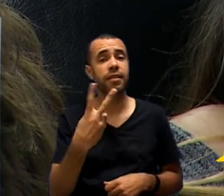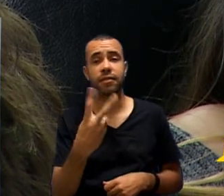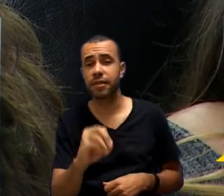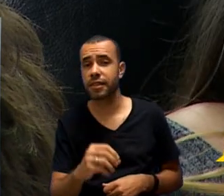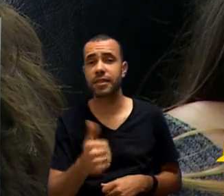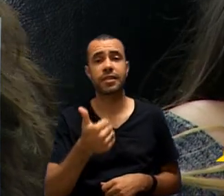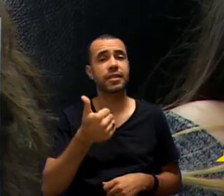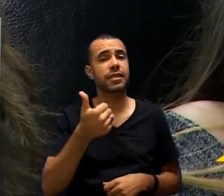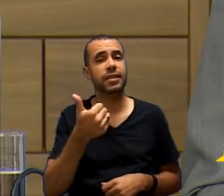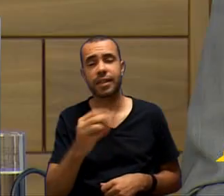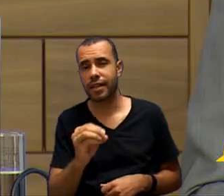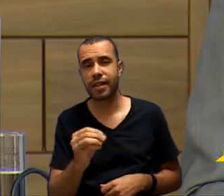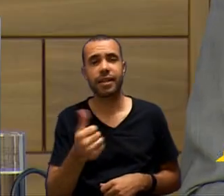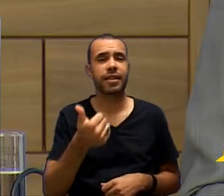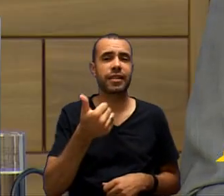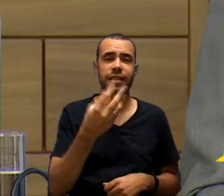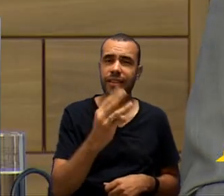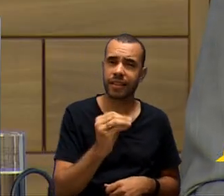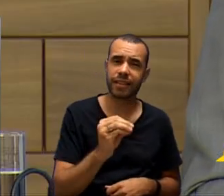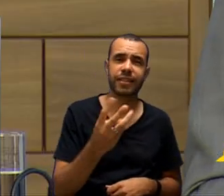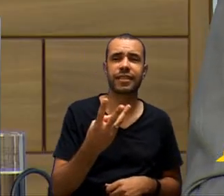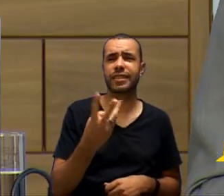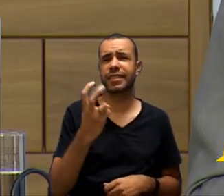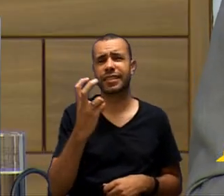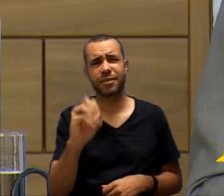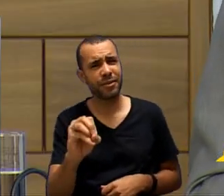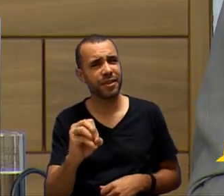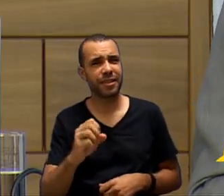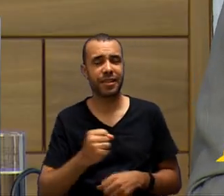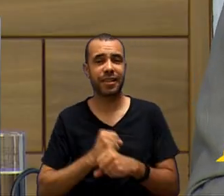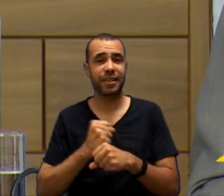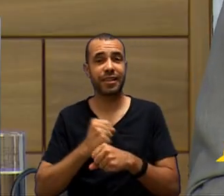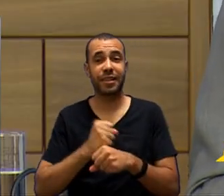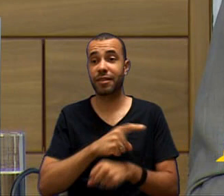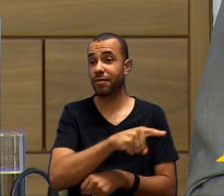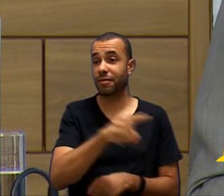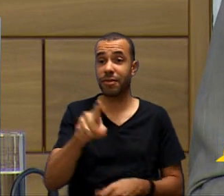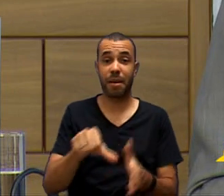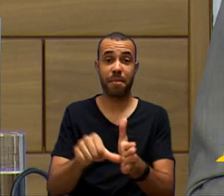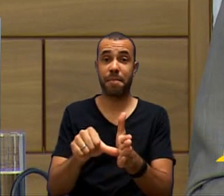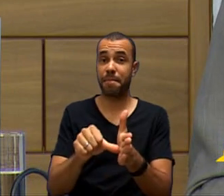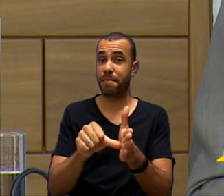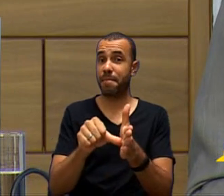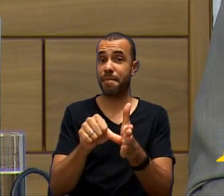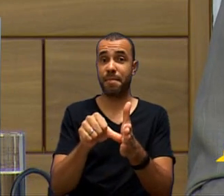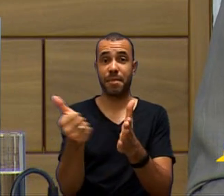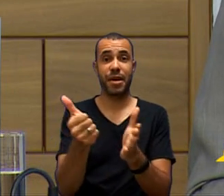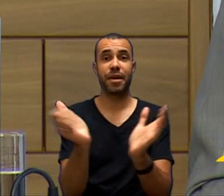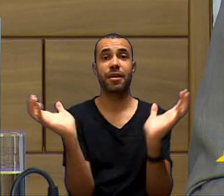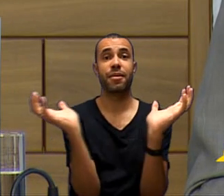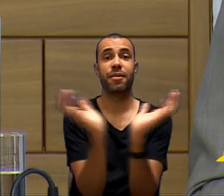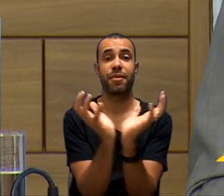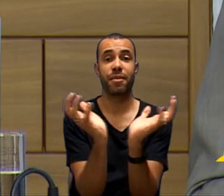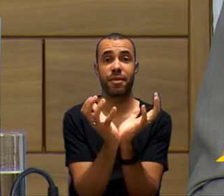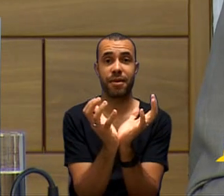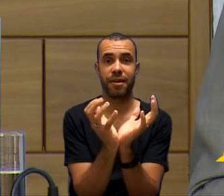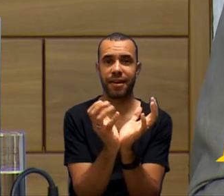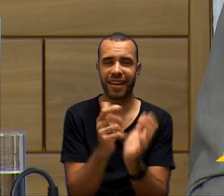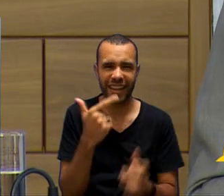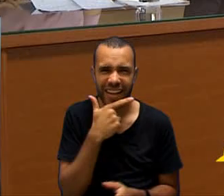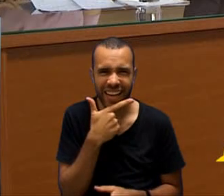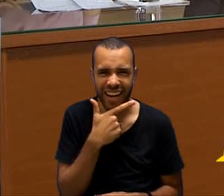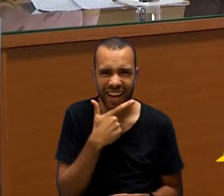de Sorocaba que vocês são a primeira turma... Quer dar risada aí dos anais da casa?